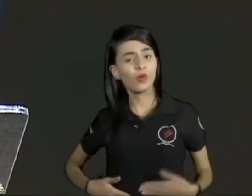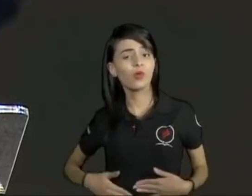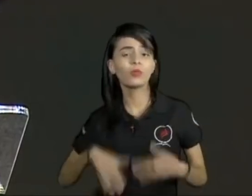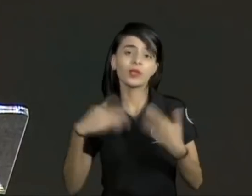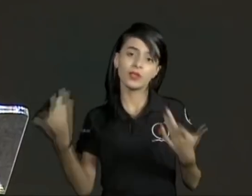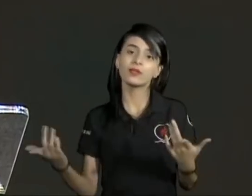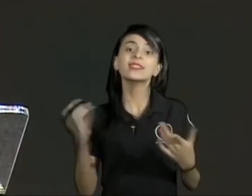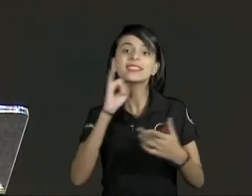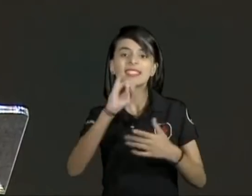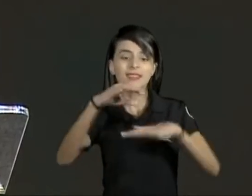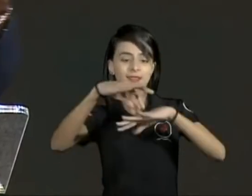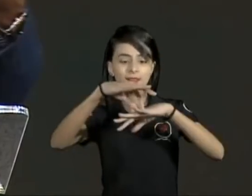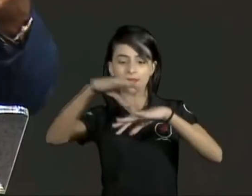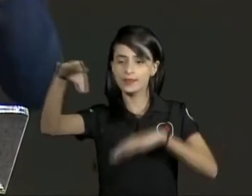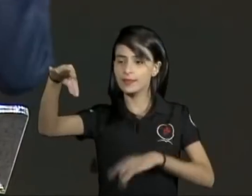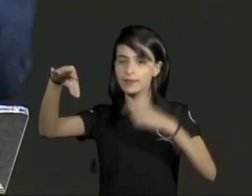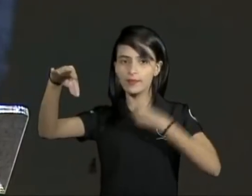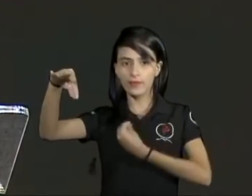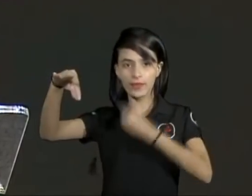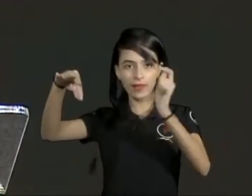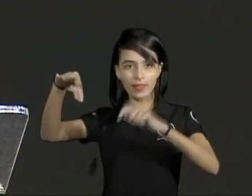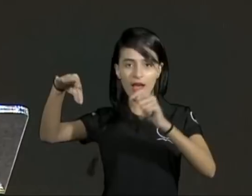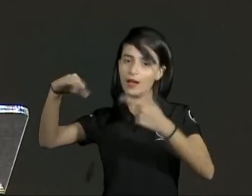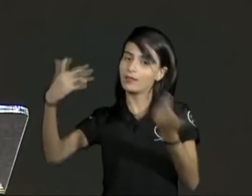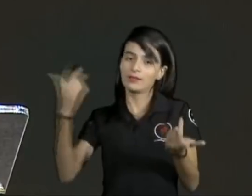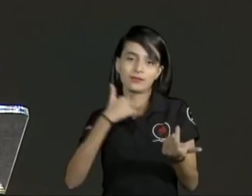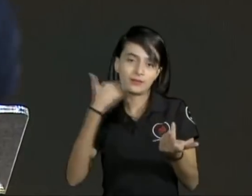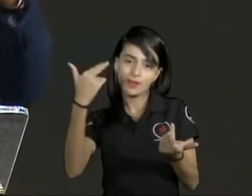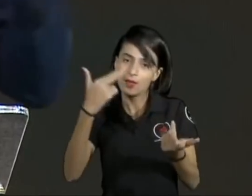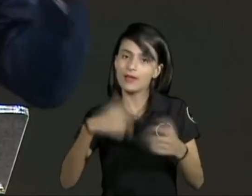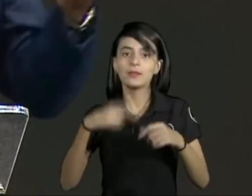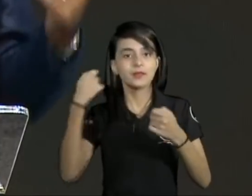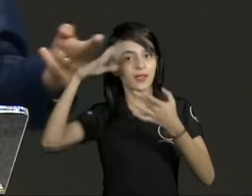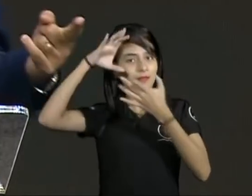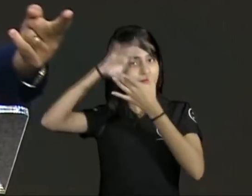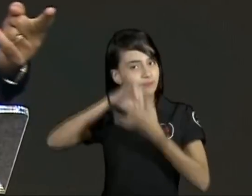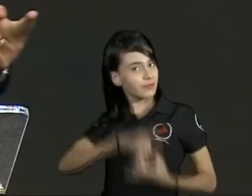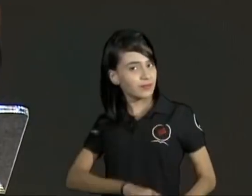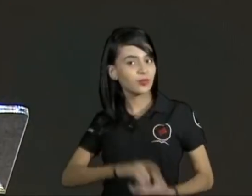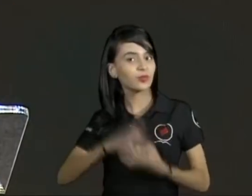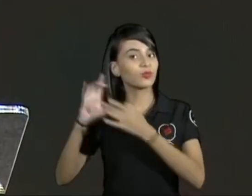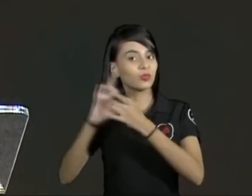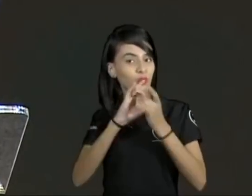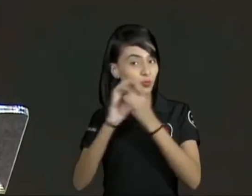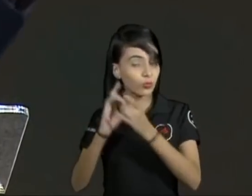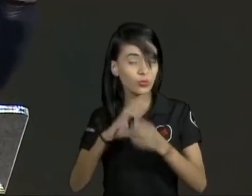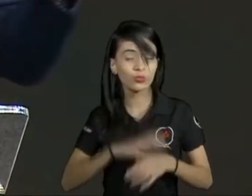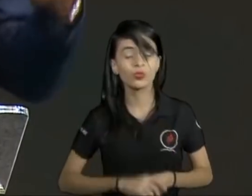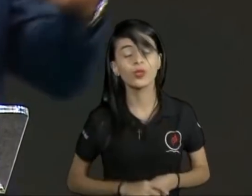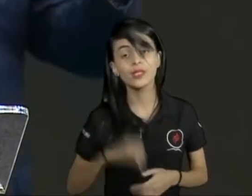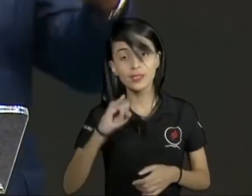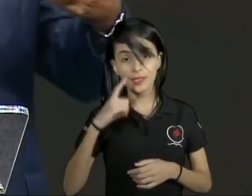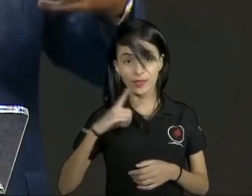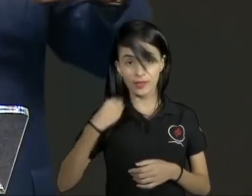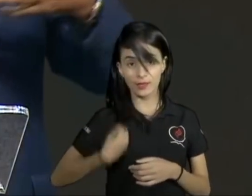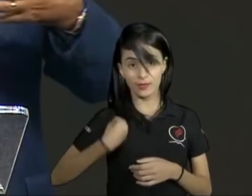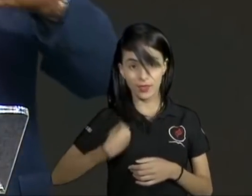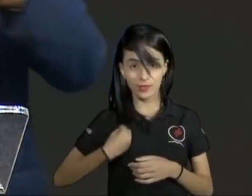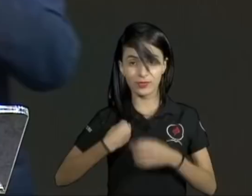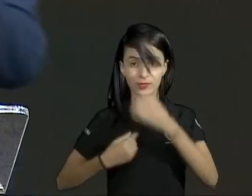membro não vive fora do corpo corta um conjunto de membros interdependentes então para você a